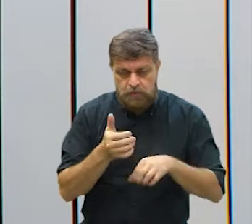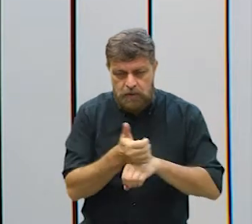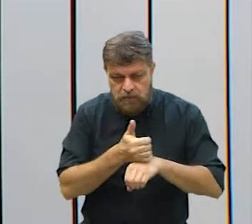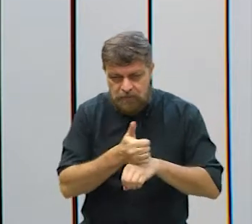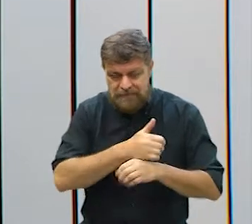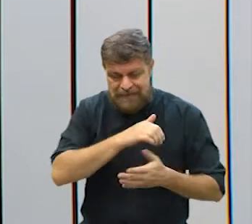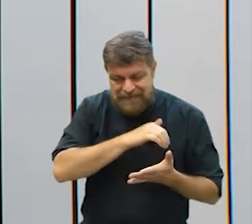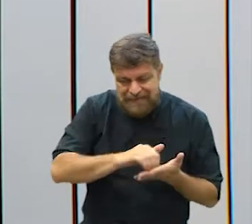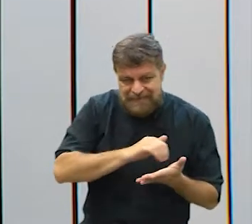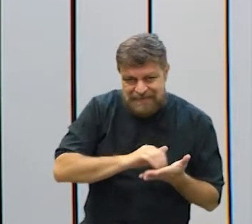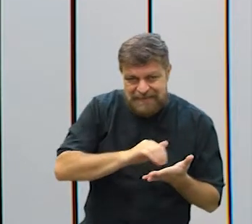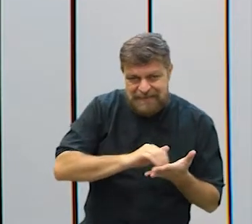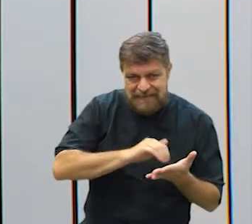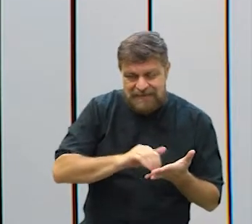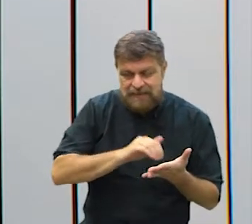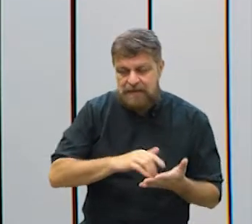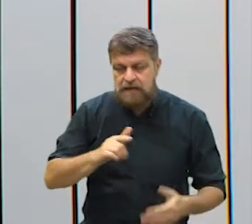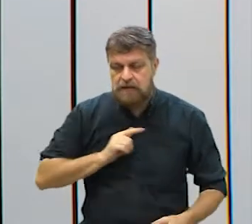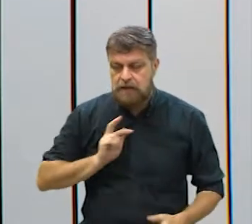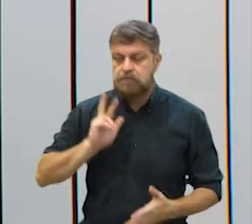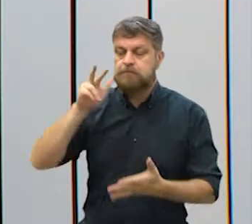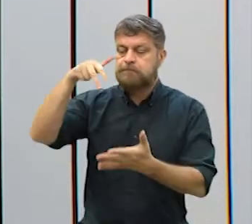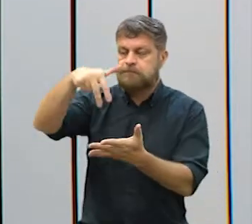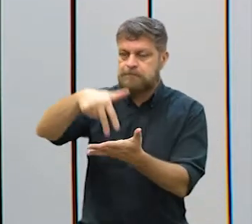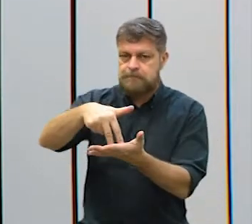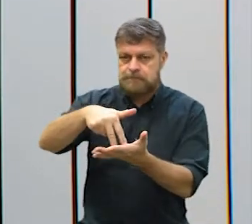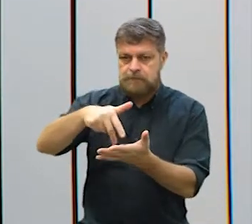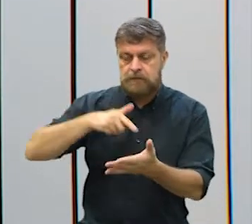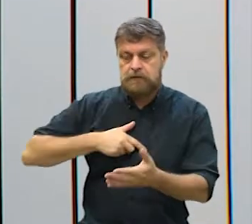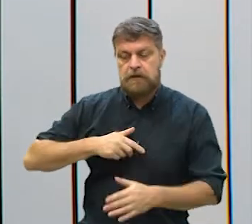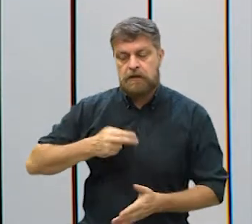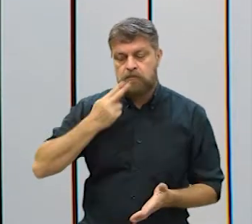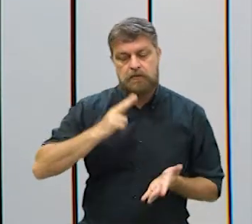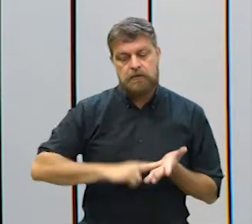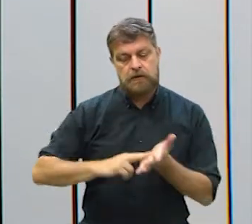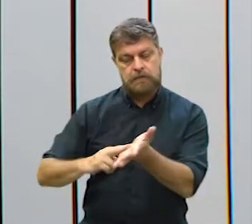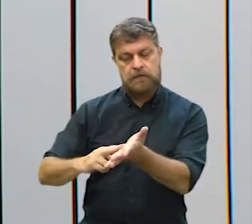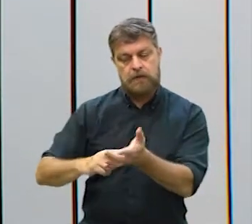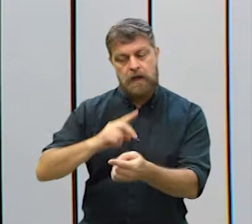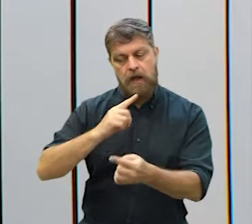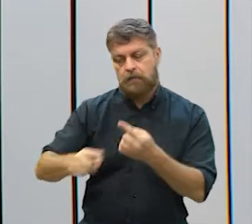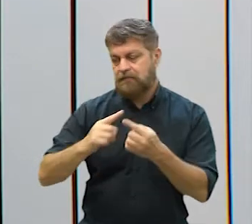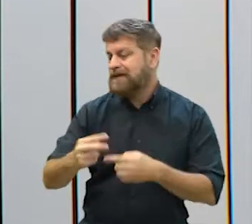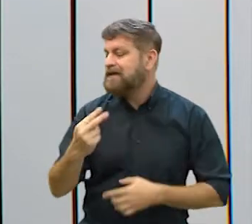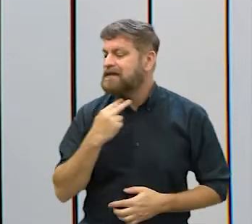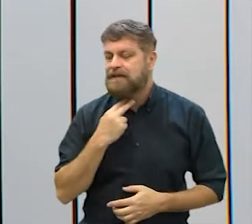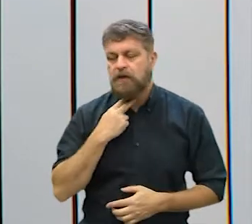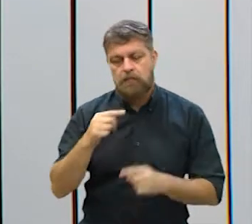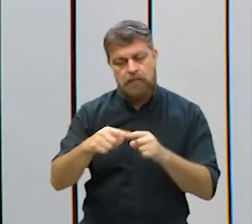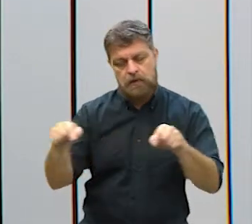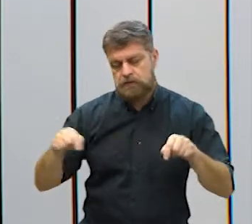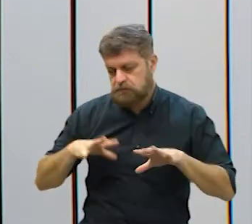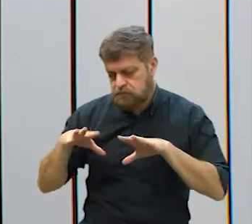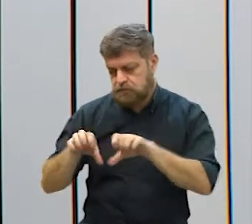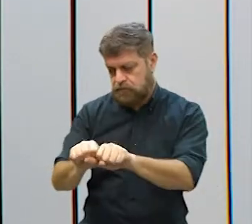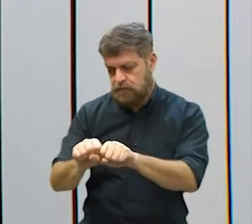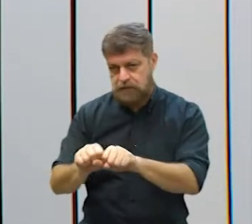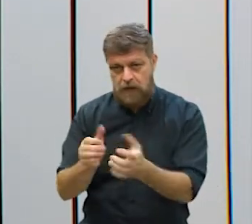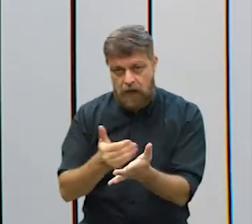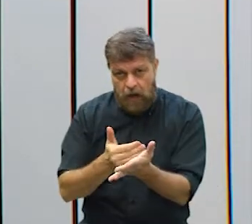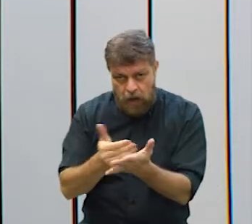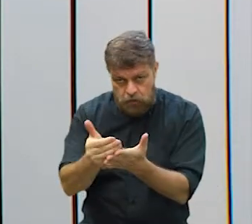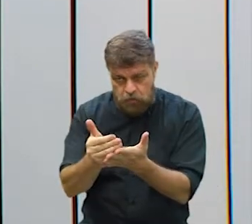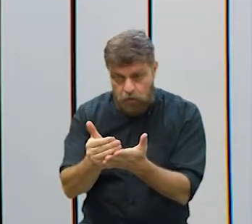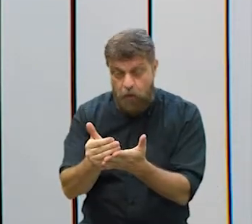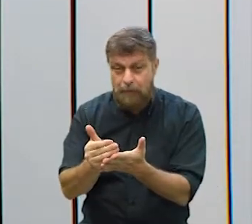equipe da secretaria, da SEAB, tem ido lá, tem dado a notificação, retirado logo no início, né? É